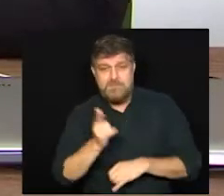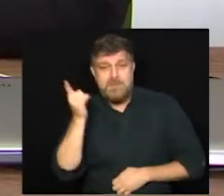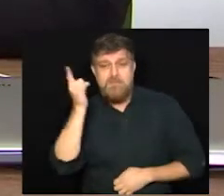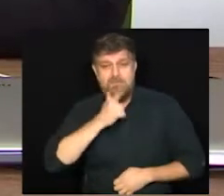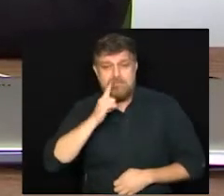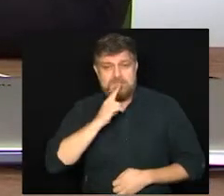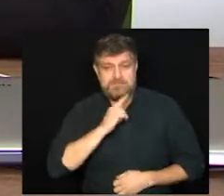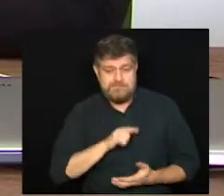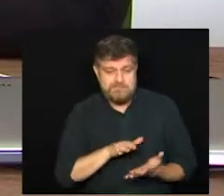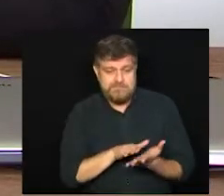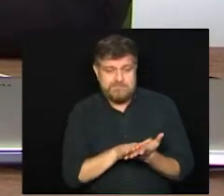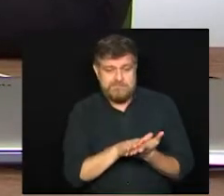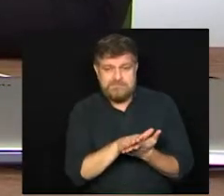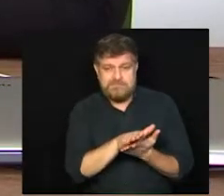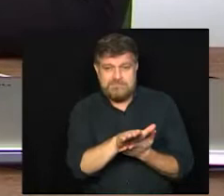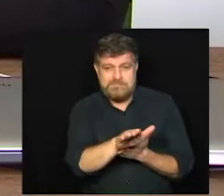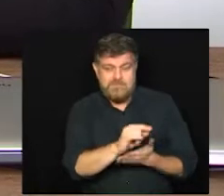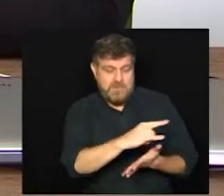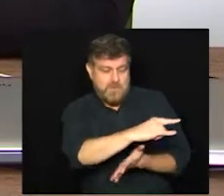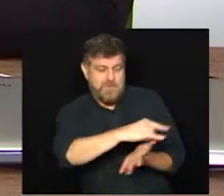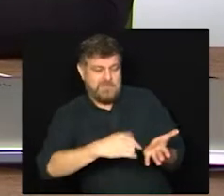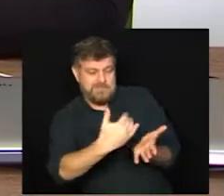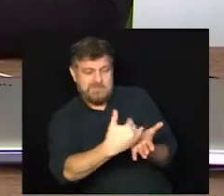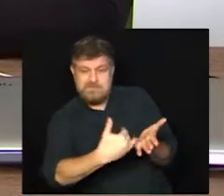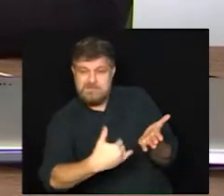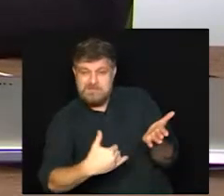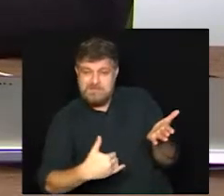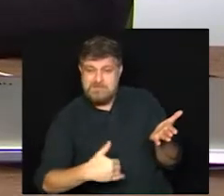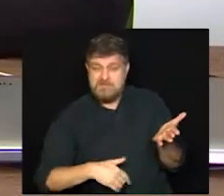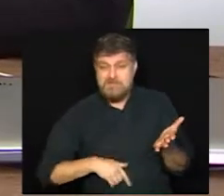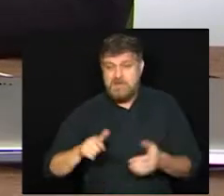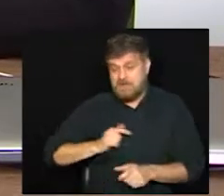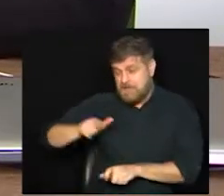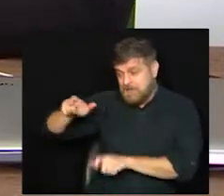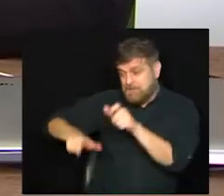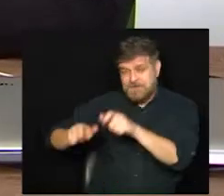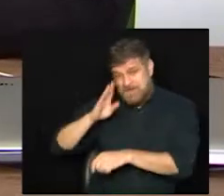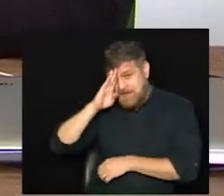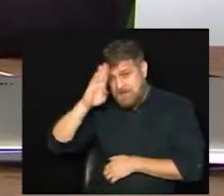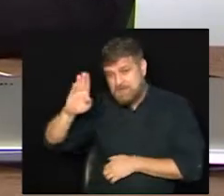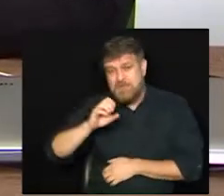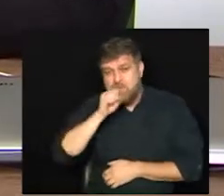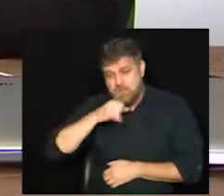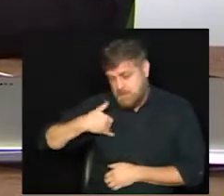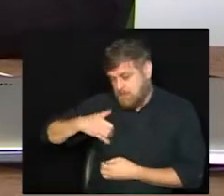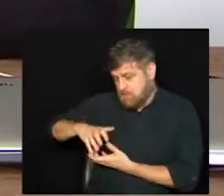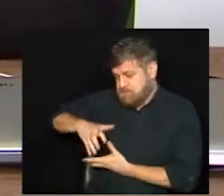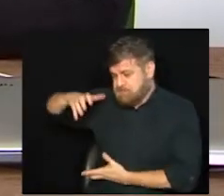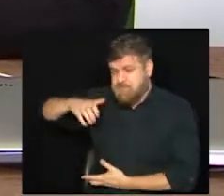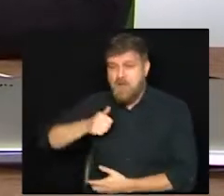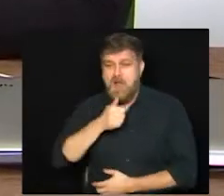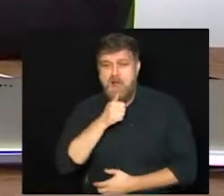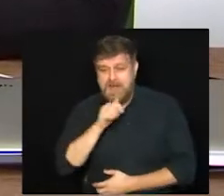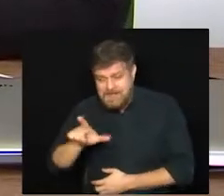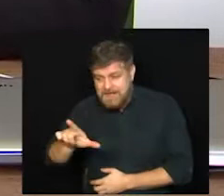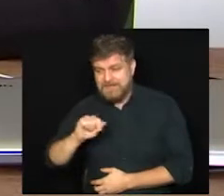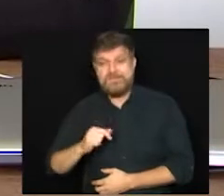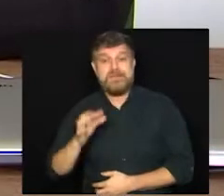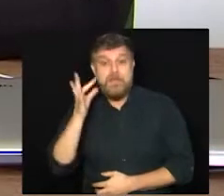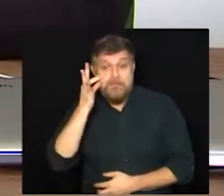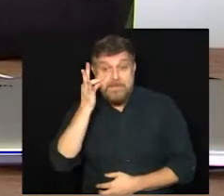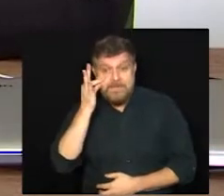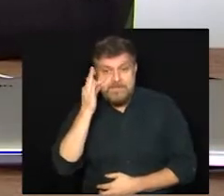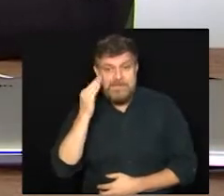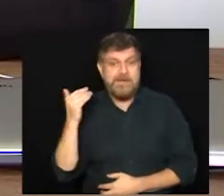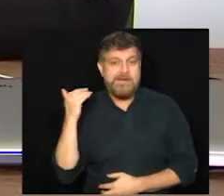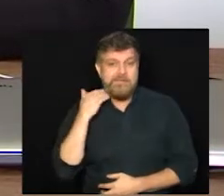repente, o informe, né, Marcela? Tem muita gente, principalmente o pessoal mais velho, que ainda prefere ir ao banco,